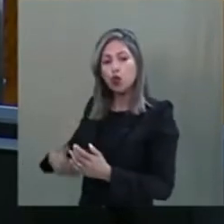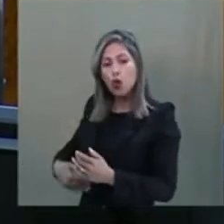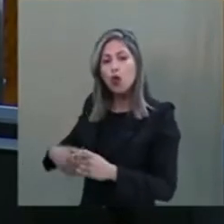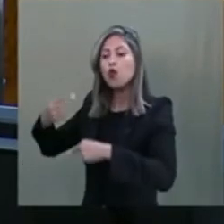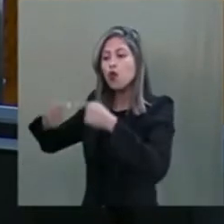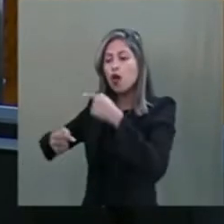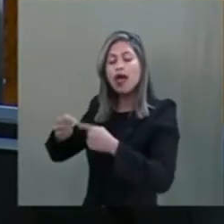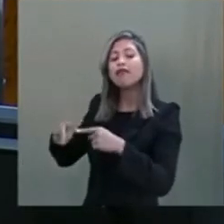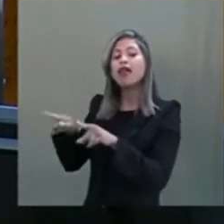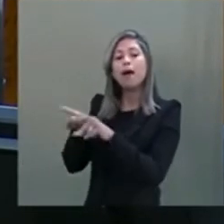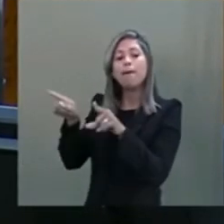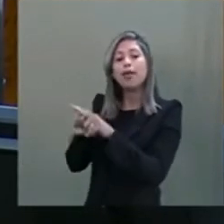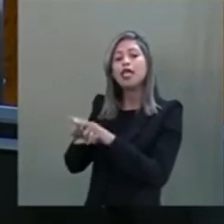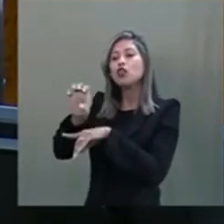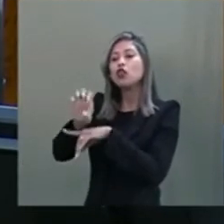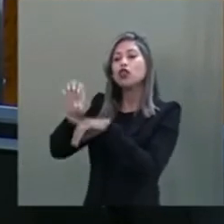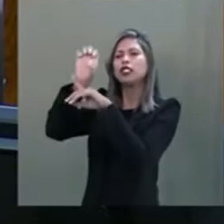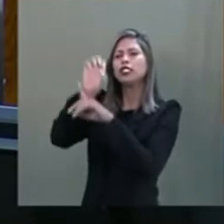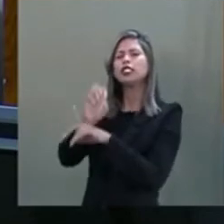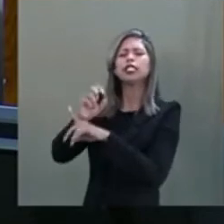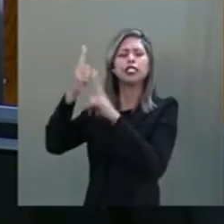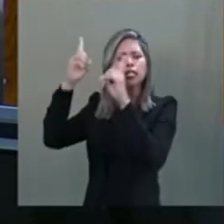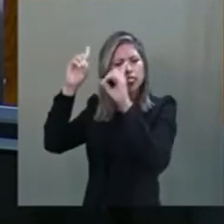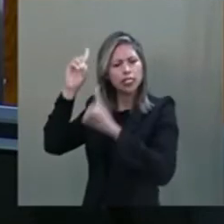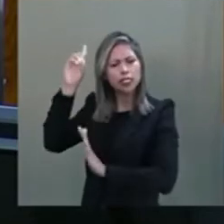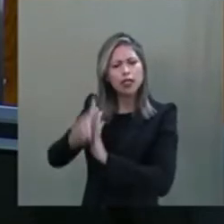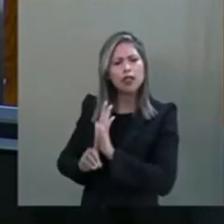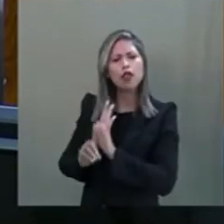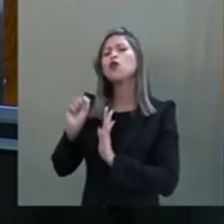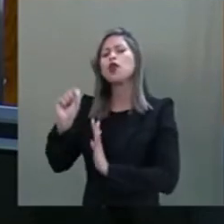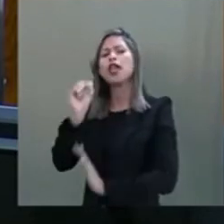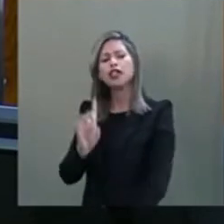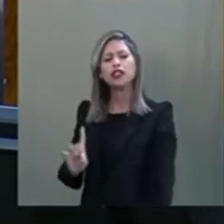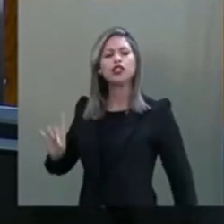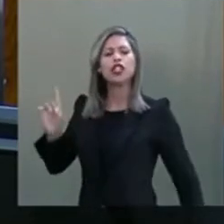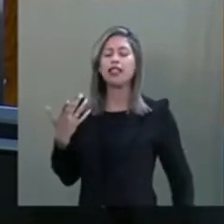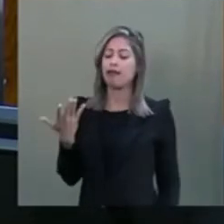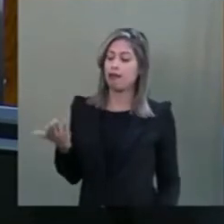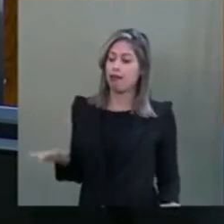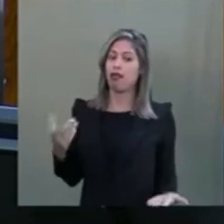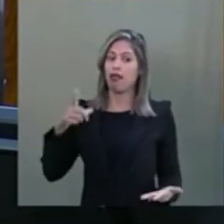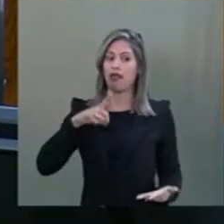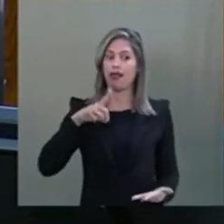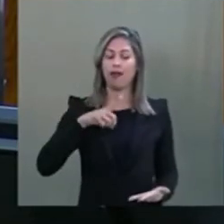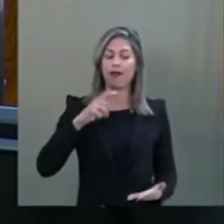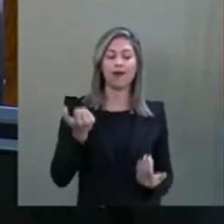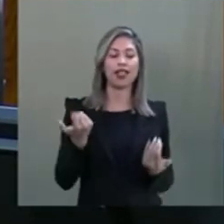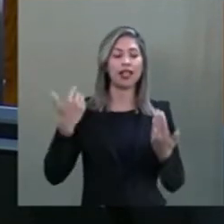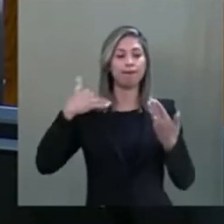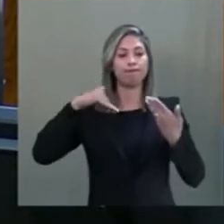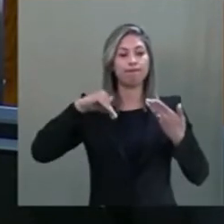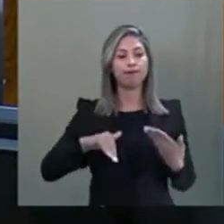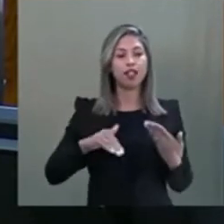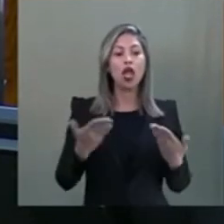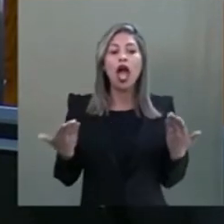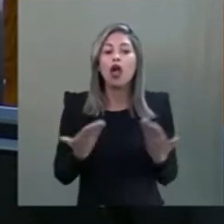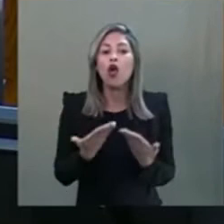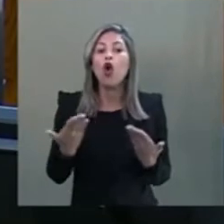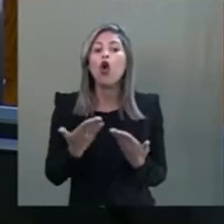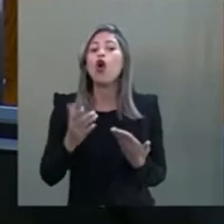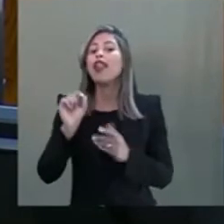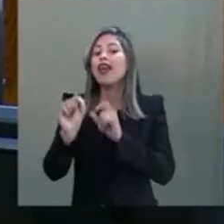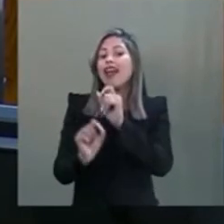no Estado democrático de direito. No Poder Legislativo, essa trajetória marcou-se